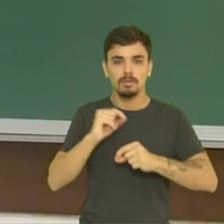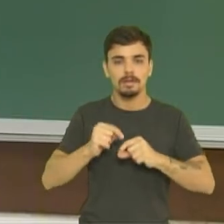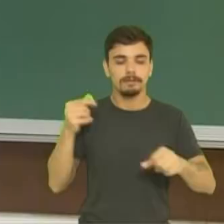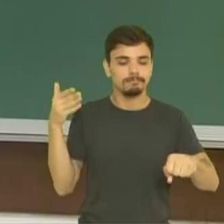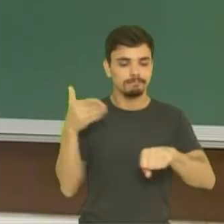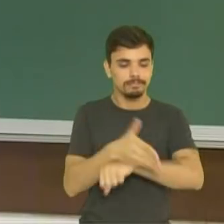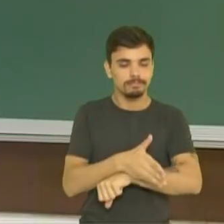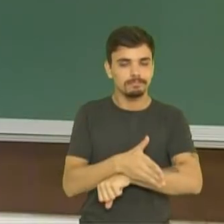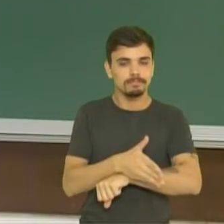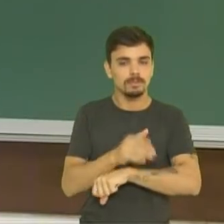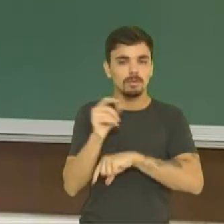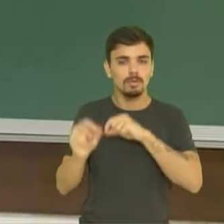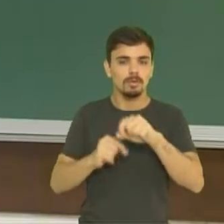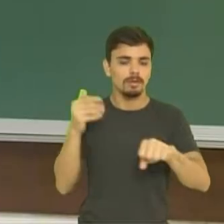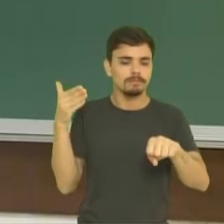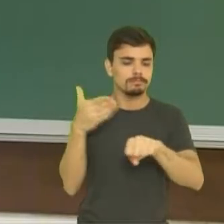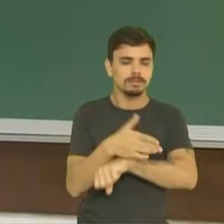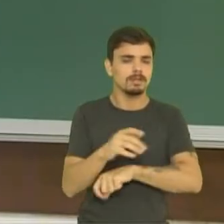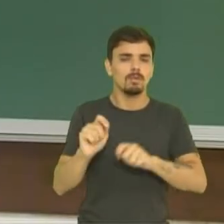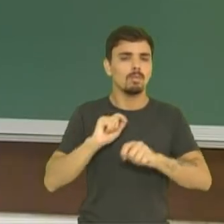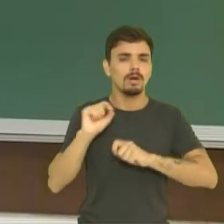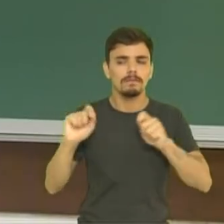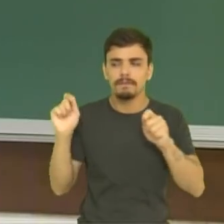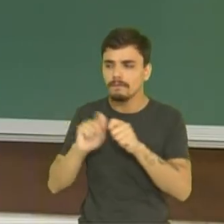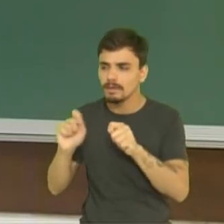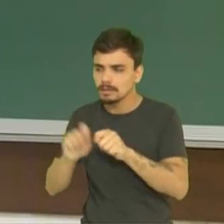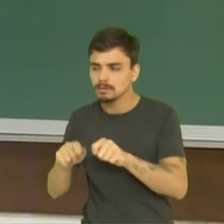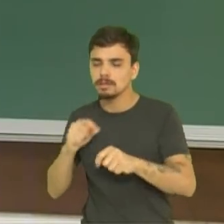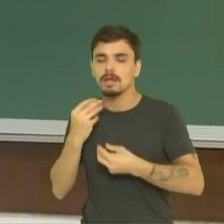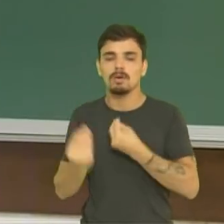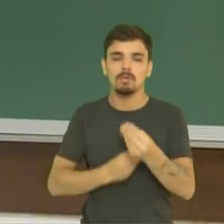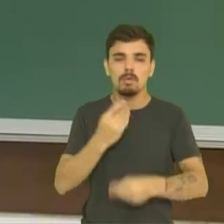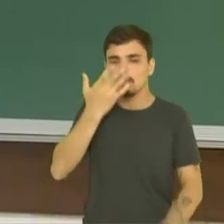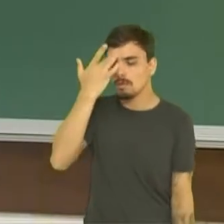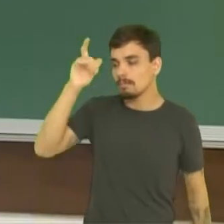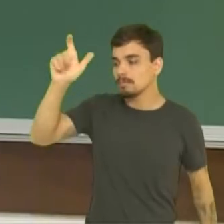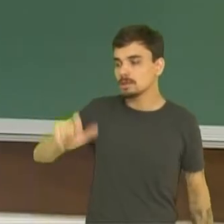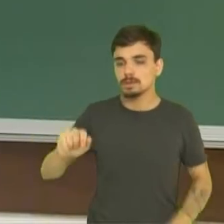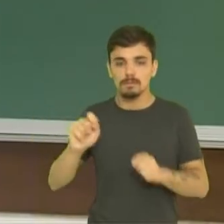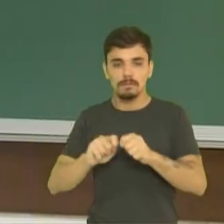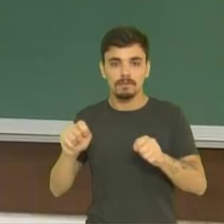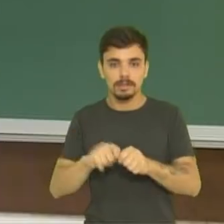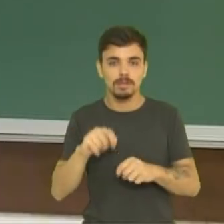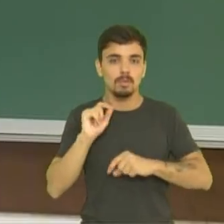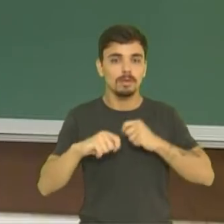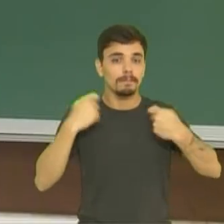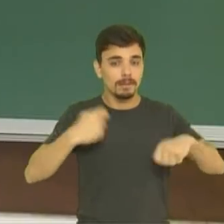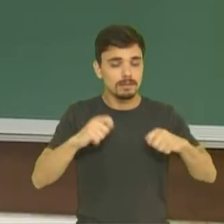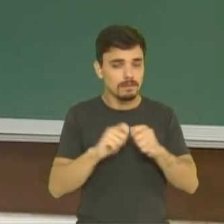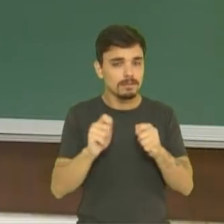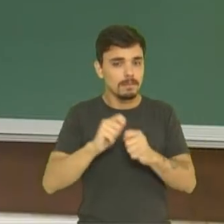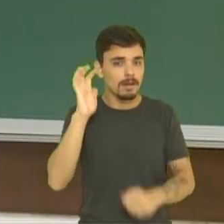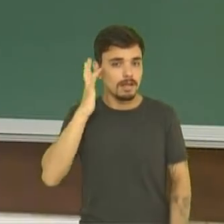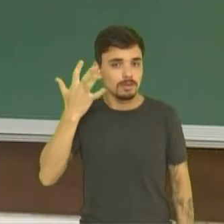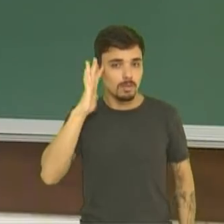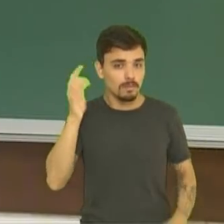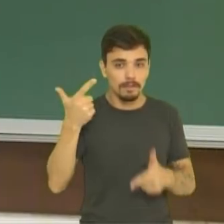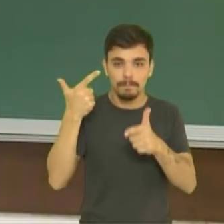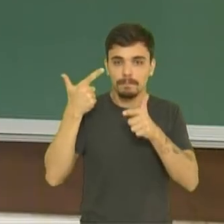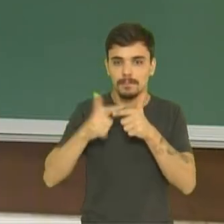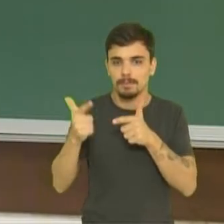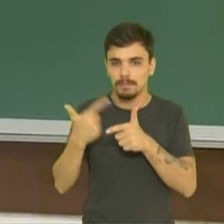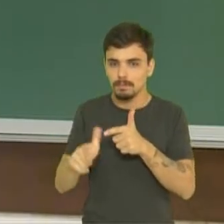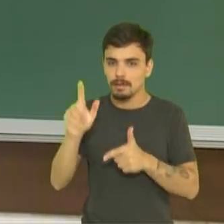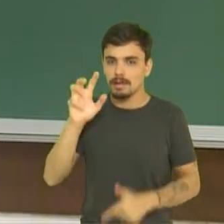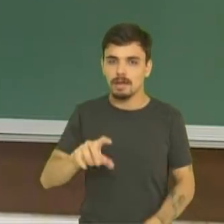intervenção. Então, o que deve ser feito? Quem deve fazer? O que precisa ser feito para resolver esse problema?